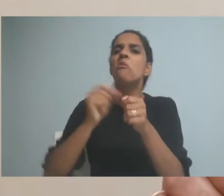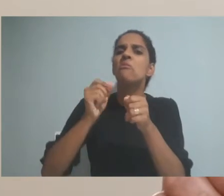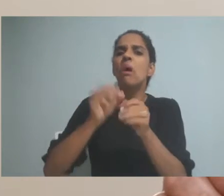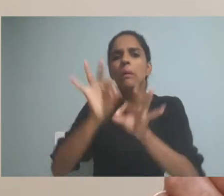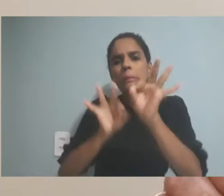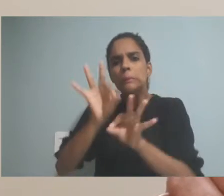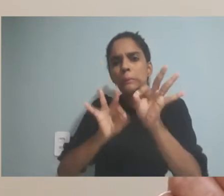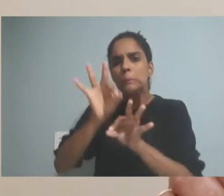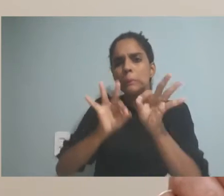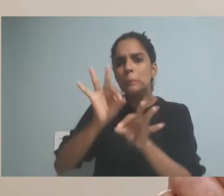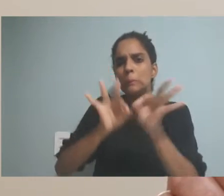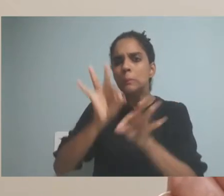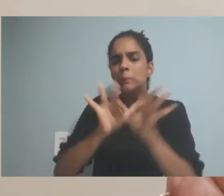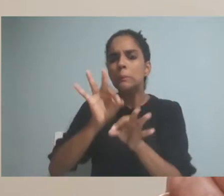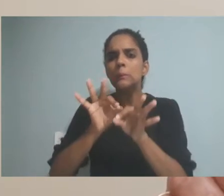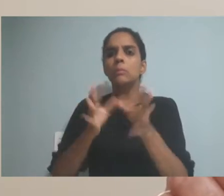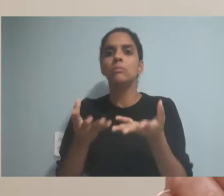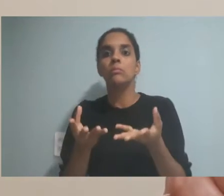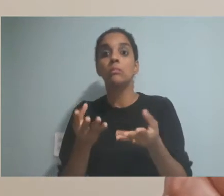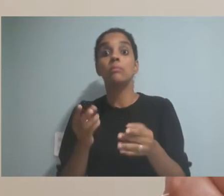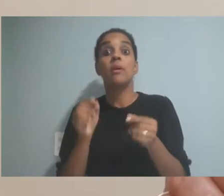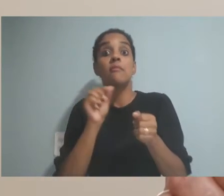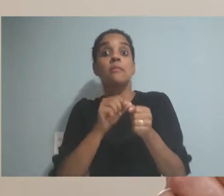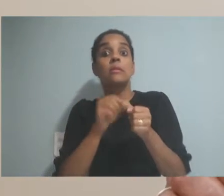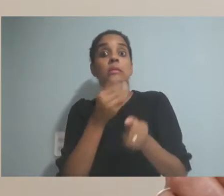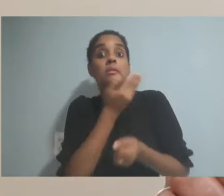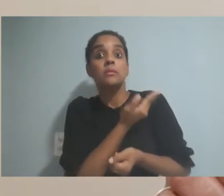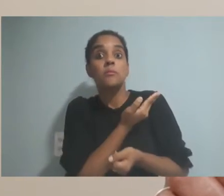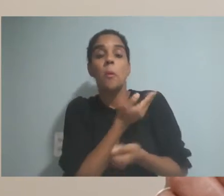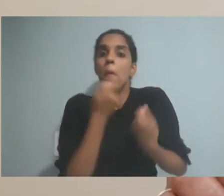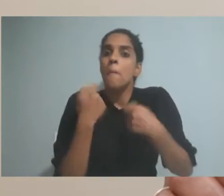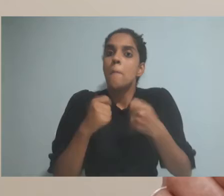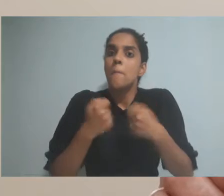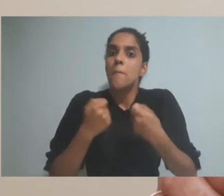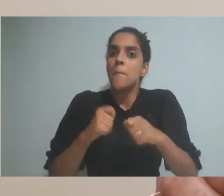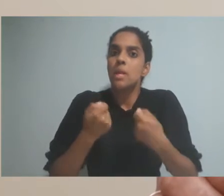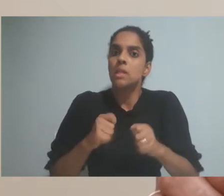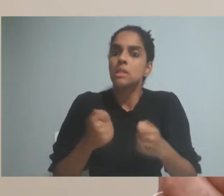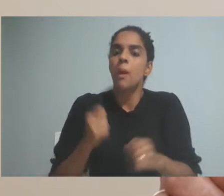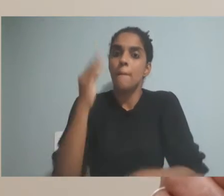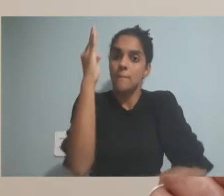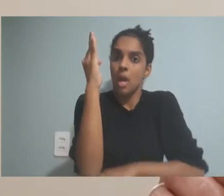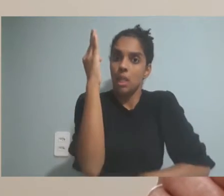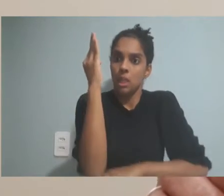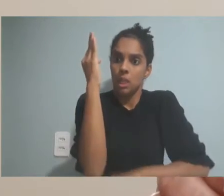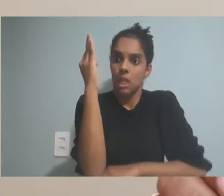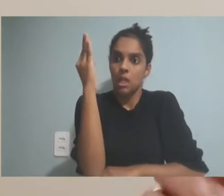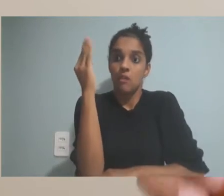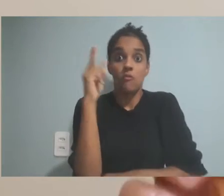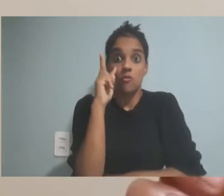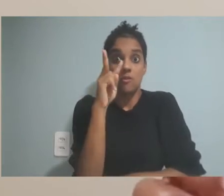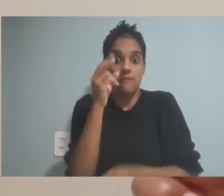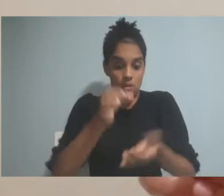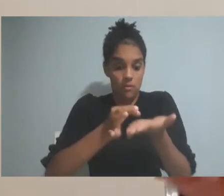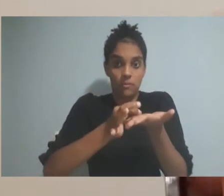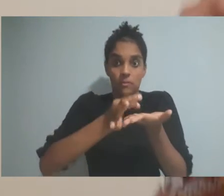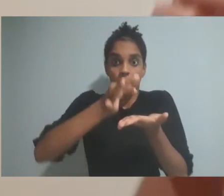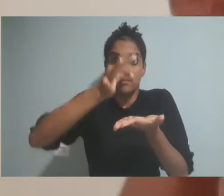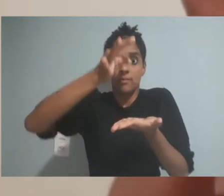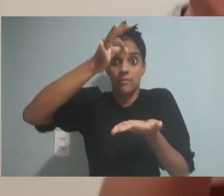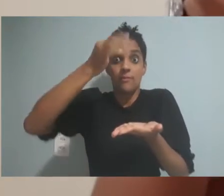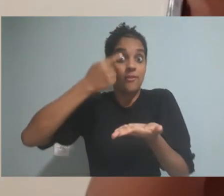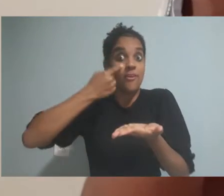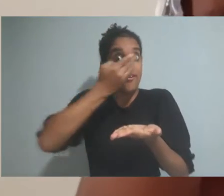lá os materiais para a confecção do pêndulo eletrostático. Então precisamos de uma haste de madeira, como